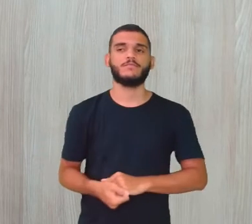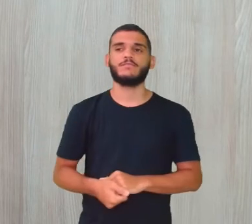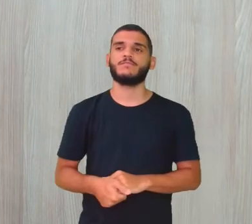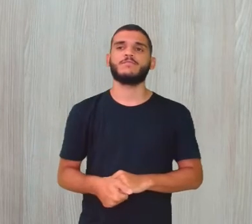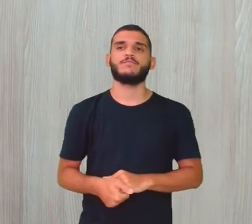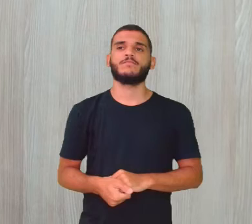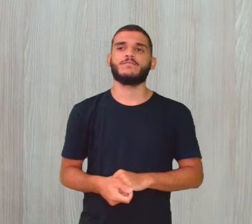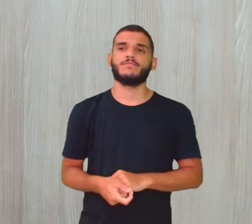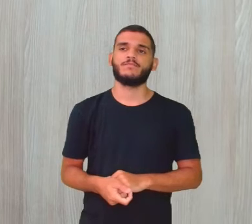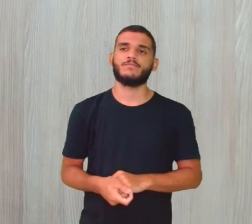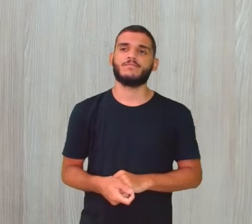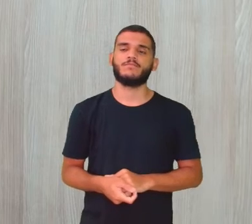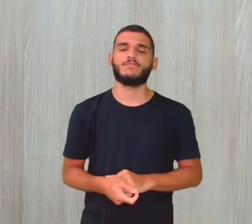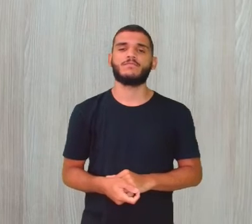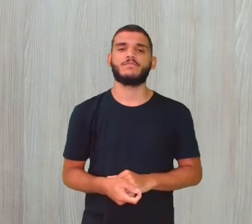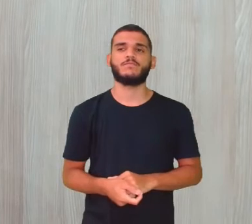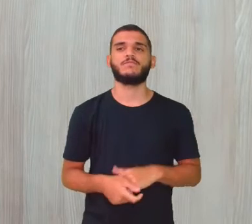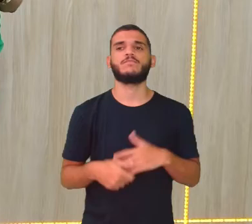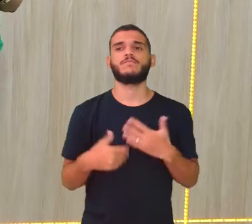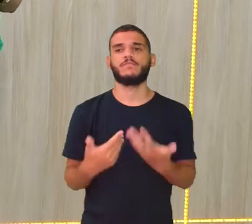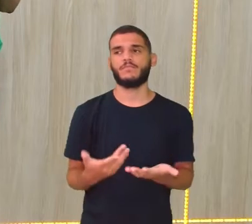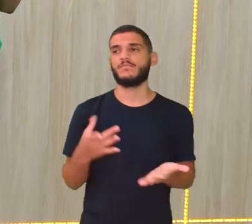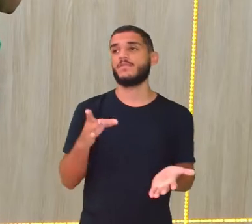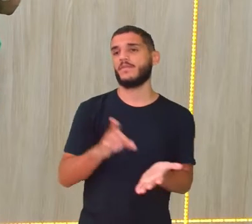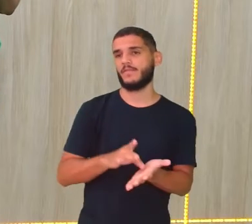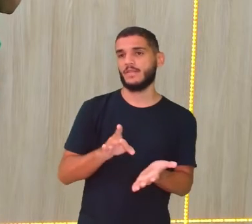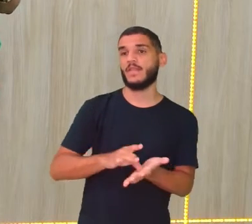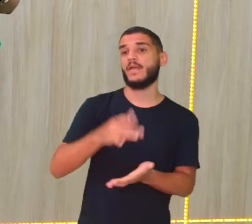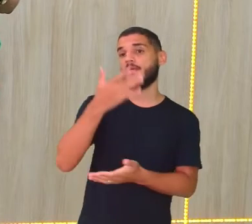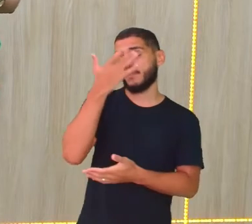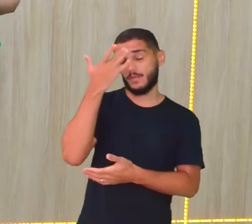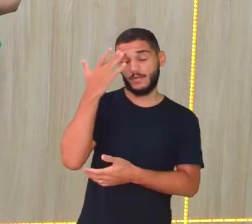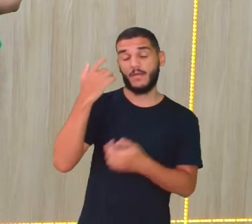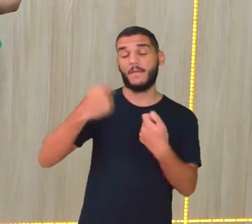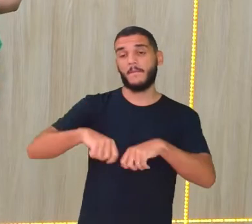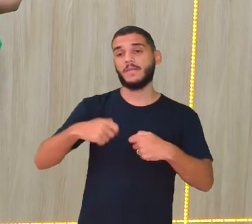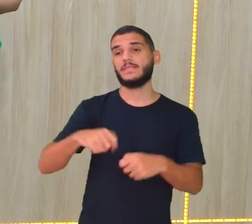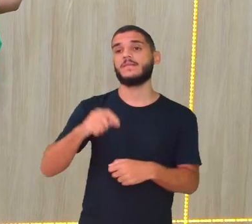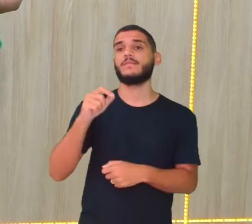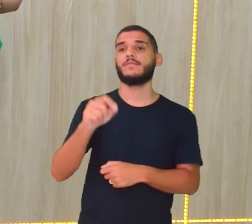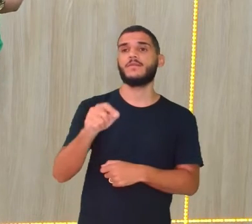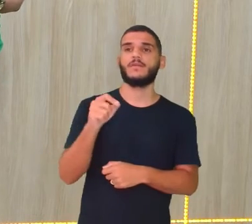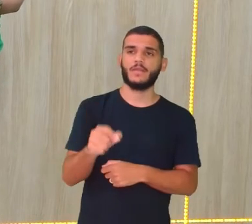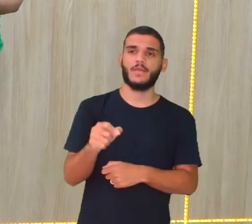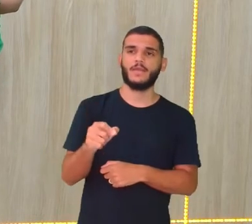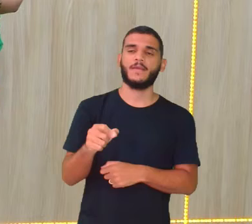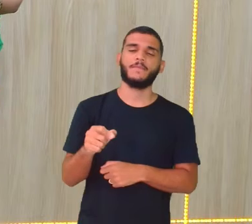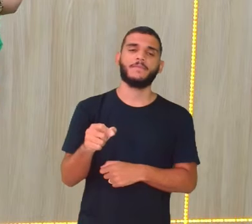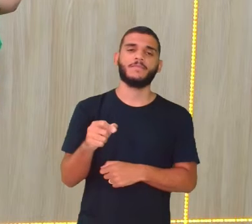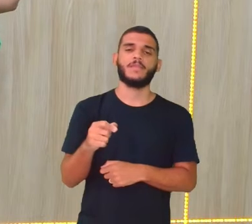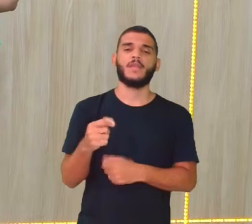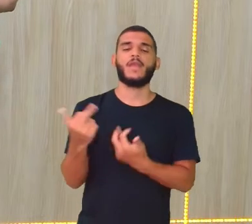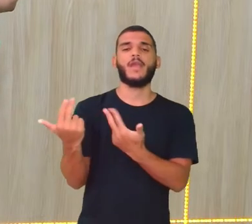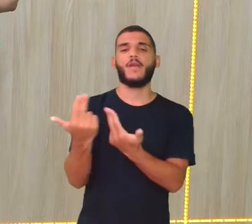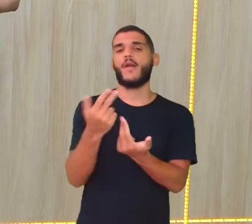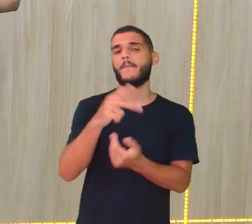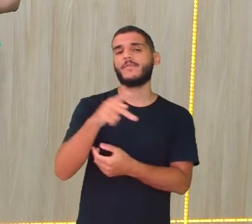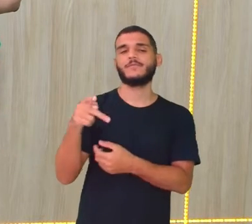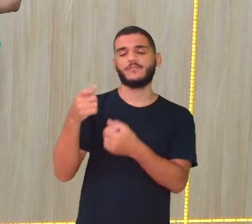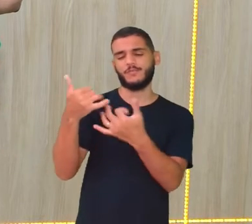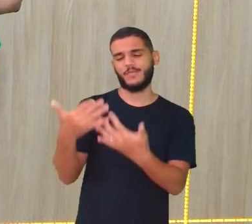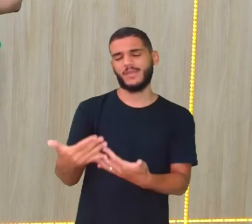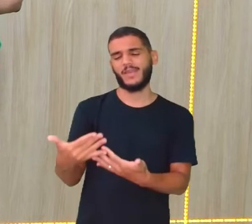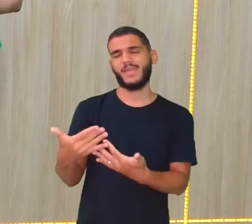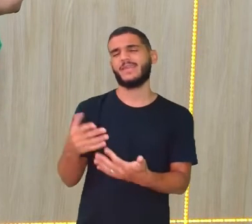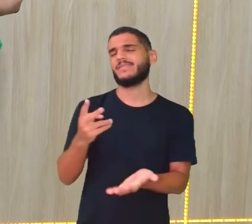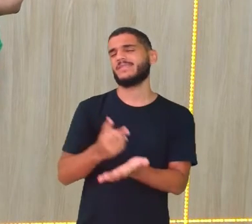É isso aí, prof. Então, realmente, gente, a gente precisa sempre falar, como a professora Vanessa disse aqui agora, né? É como se estivesse batendo